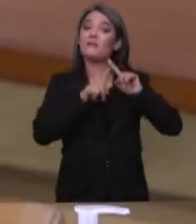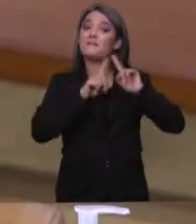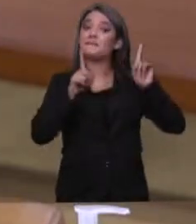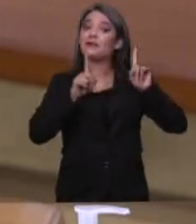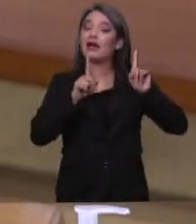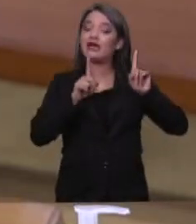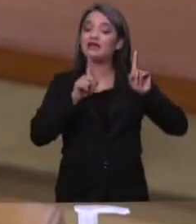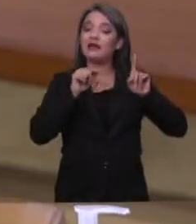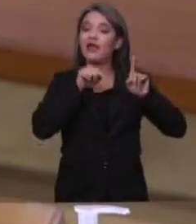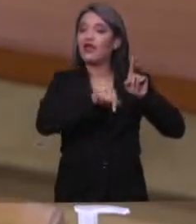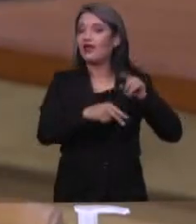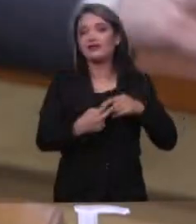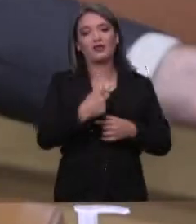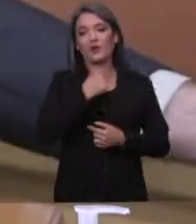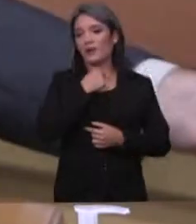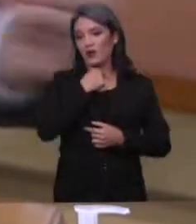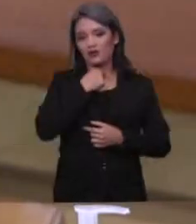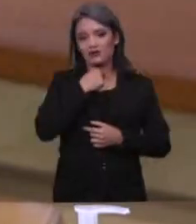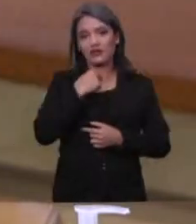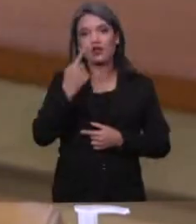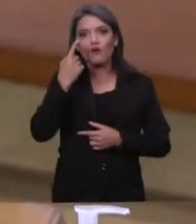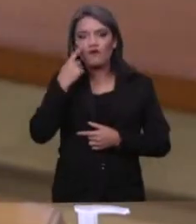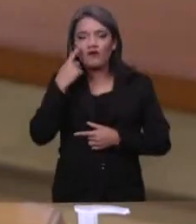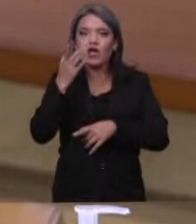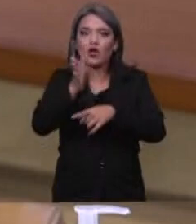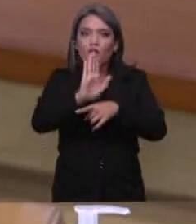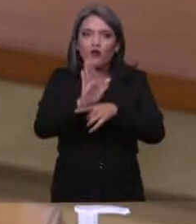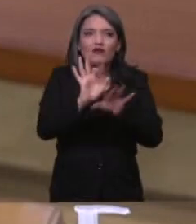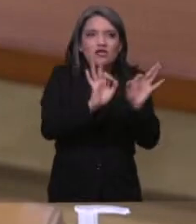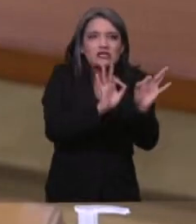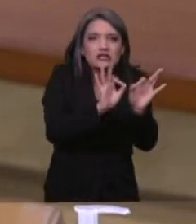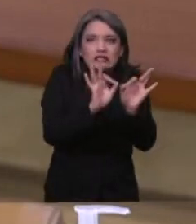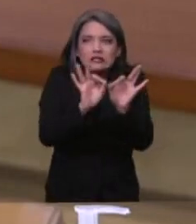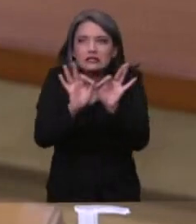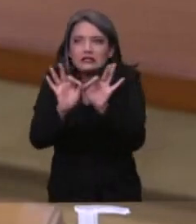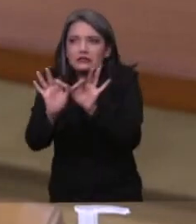na capacidade, olhando as cenas dele no vídeo,